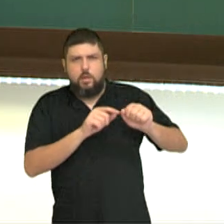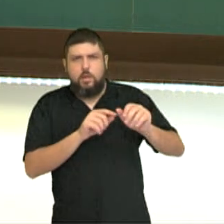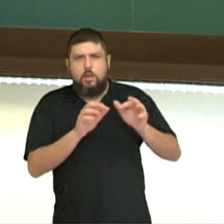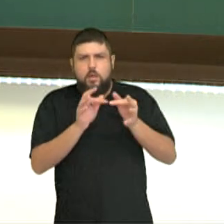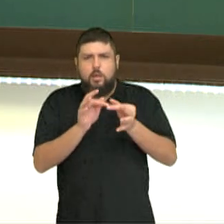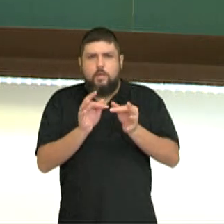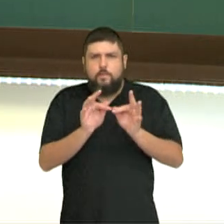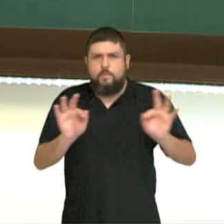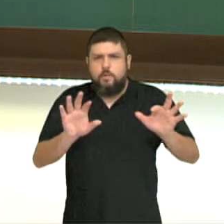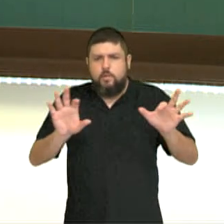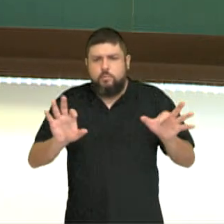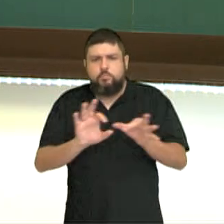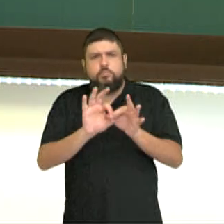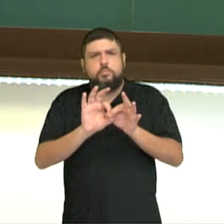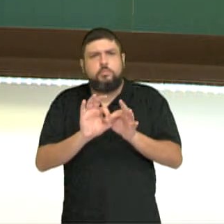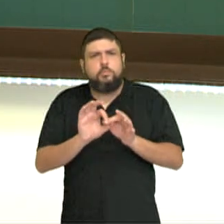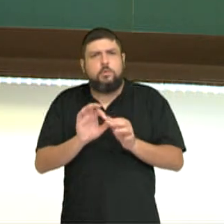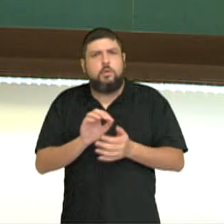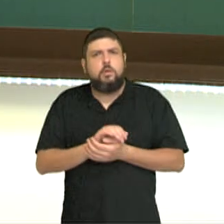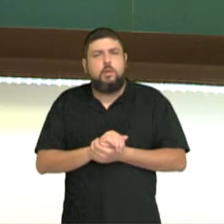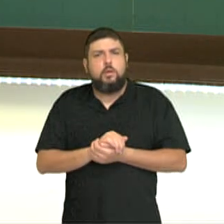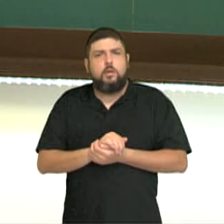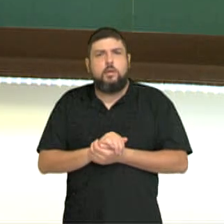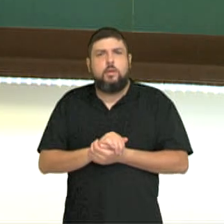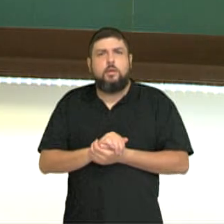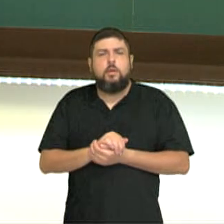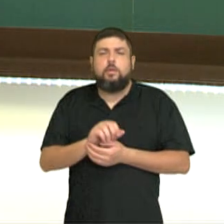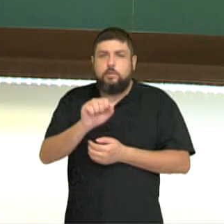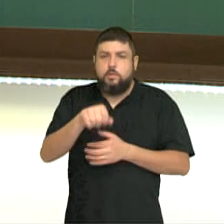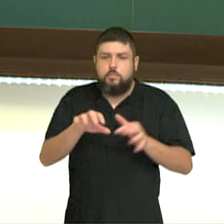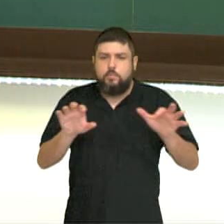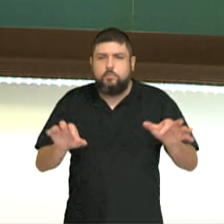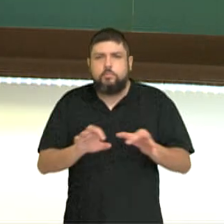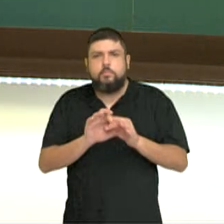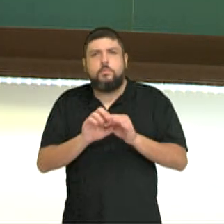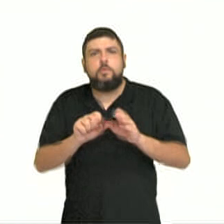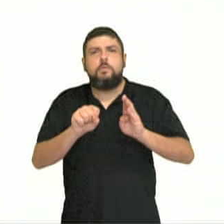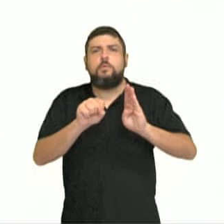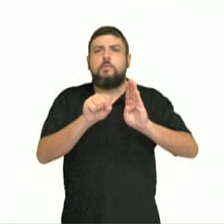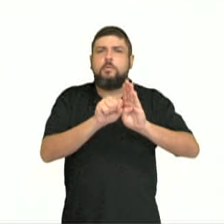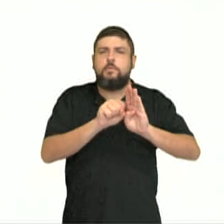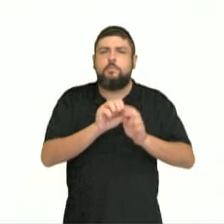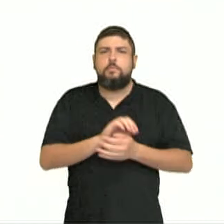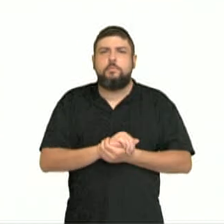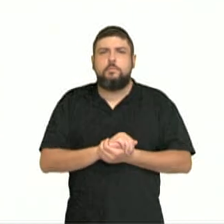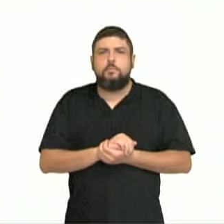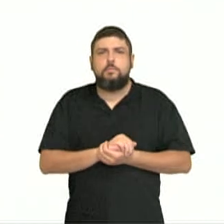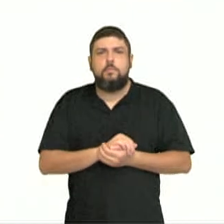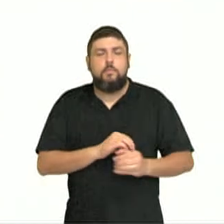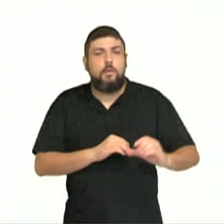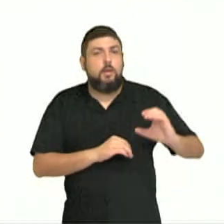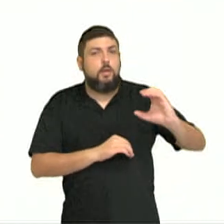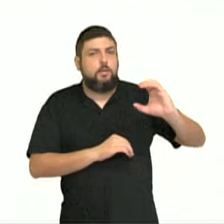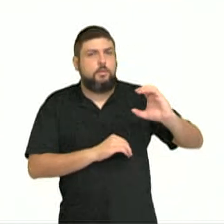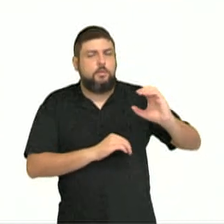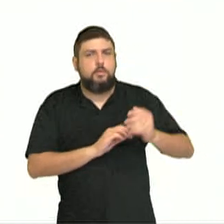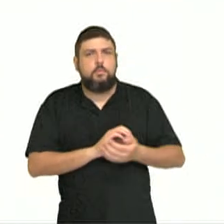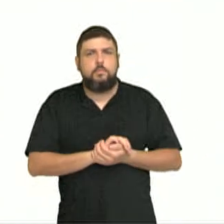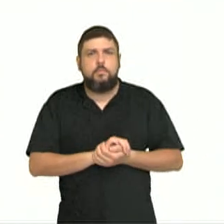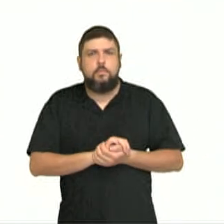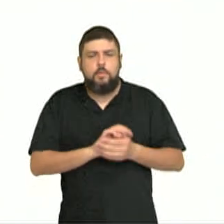é uma frase com subordinada substantiva. Na letra C, em